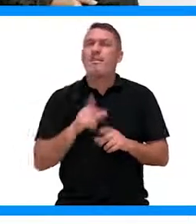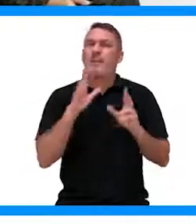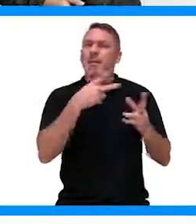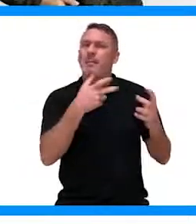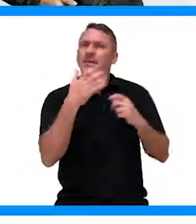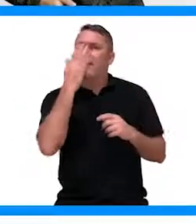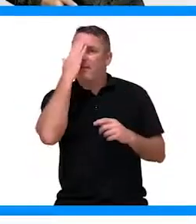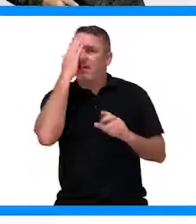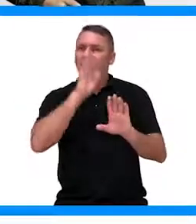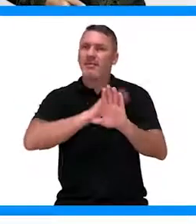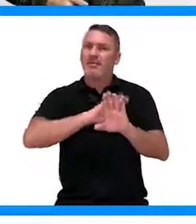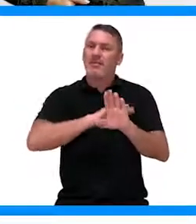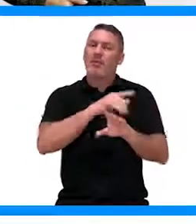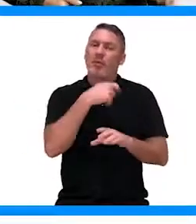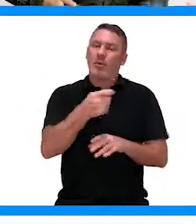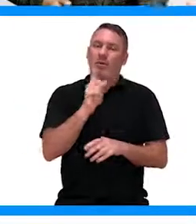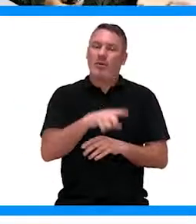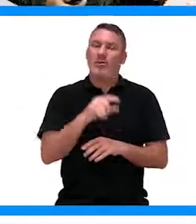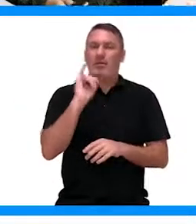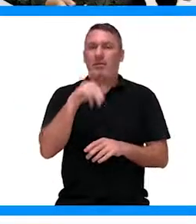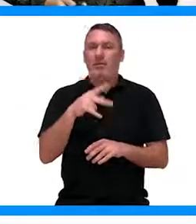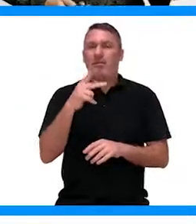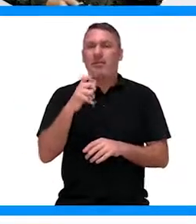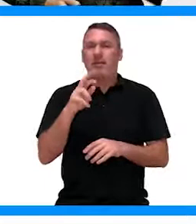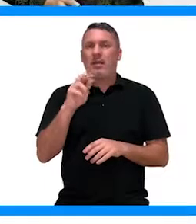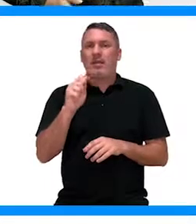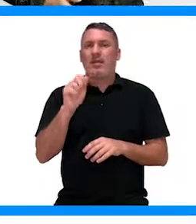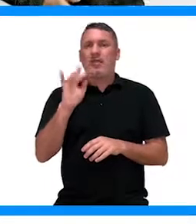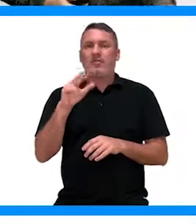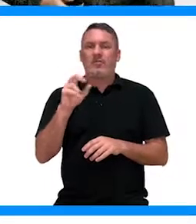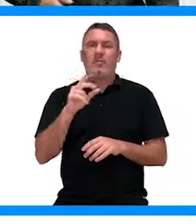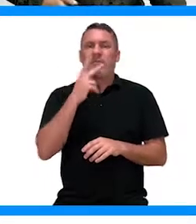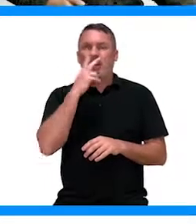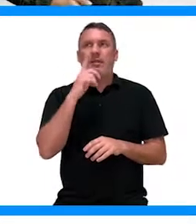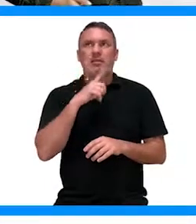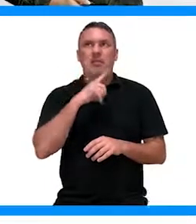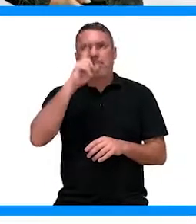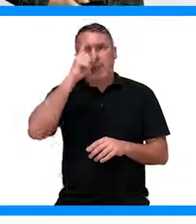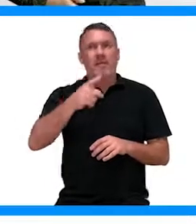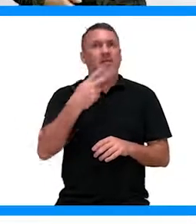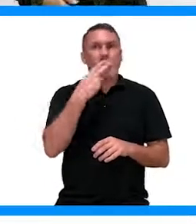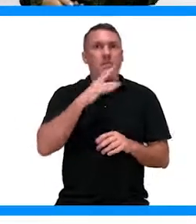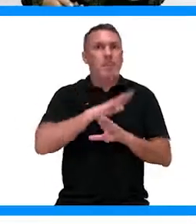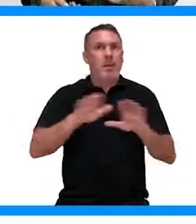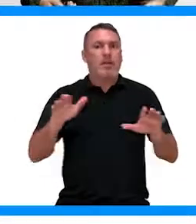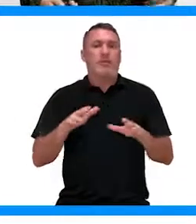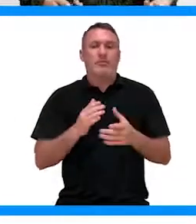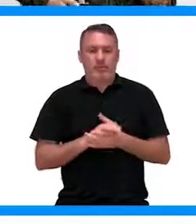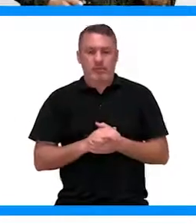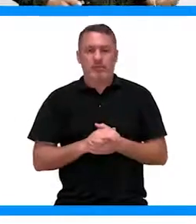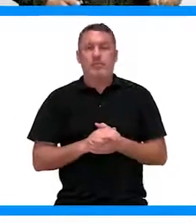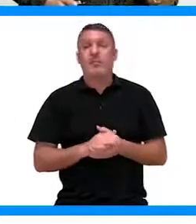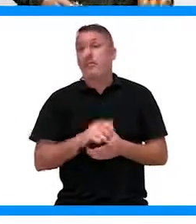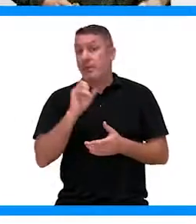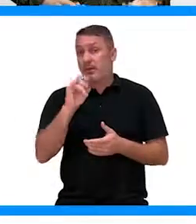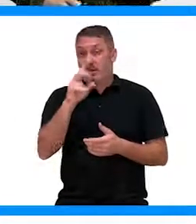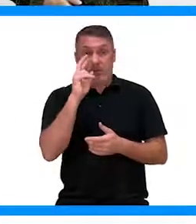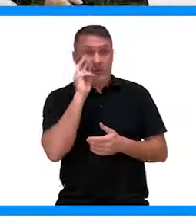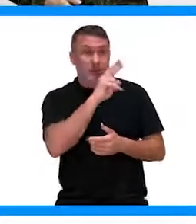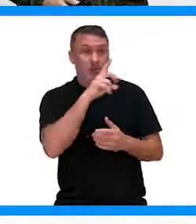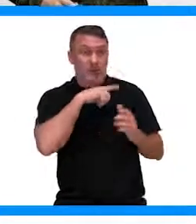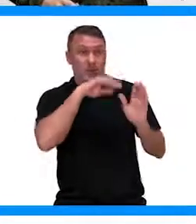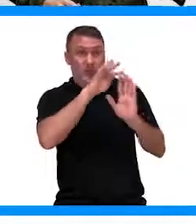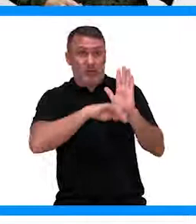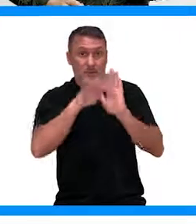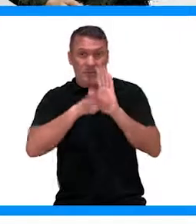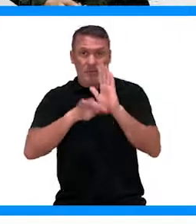ordem, subjetivamente, mas o verbo ele está no imperativo, ele está denotando ali, está mandando você fazer alguma coisa.